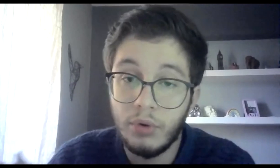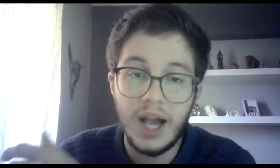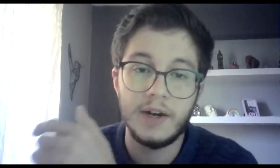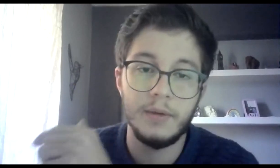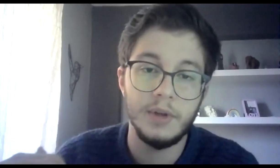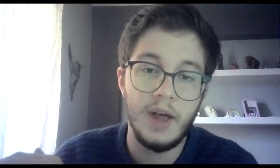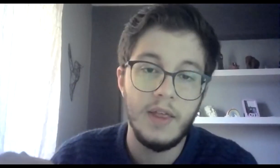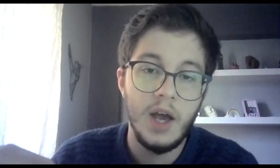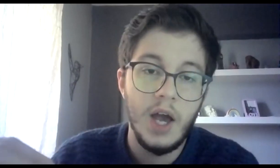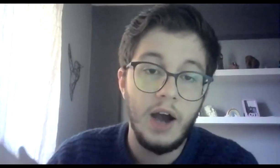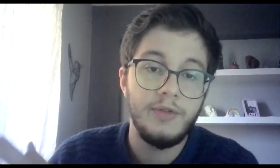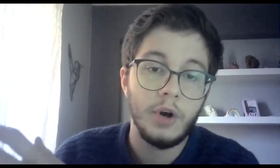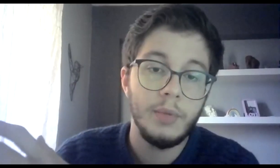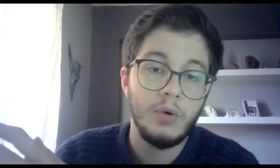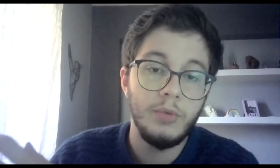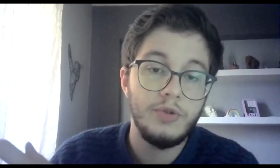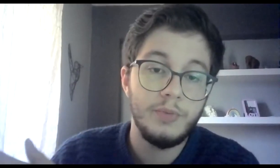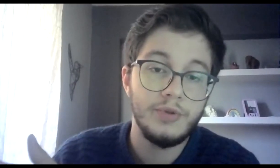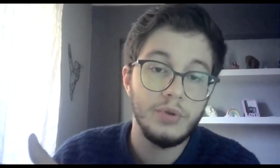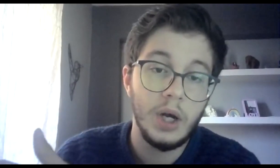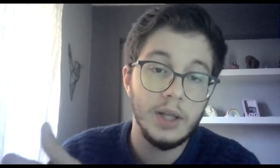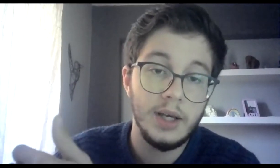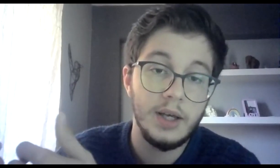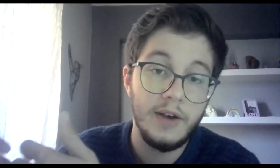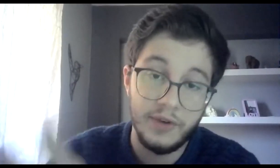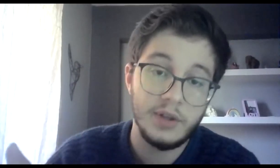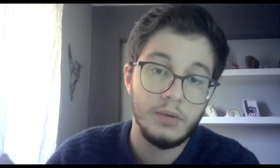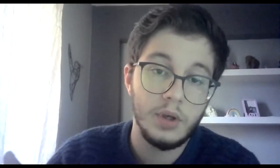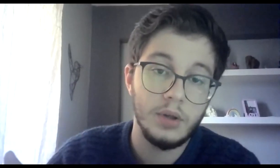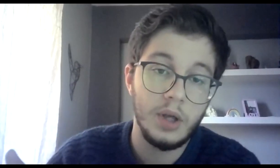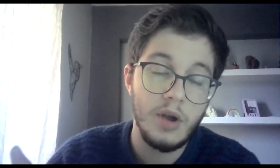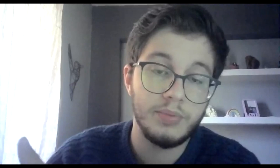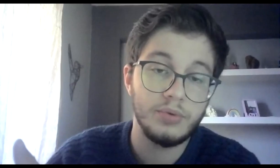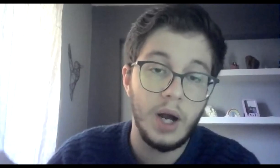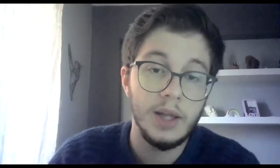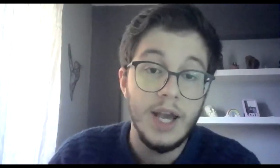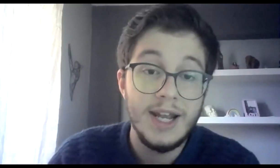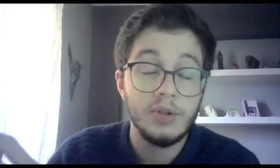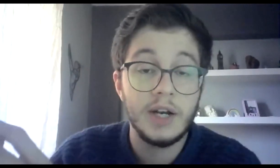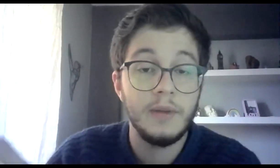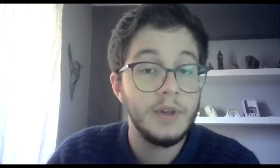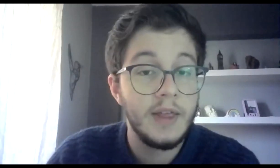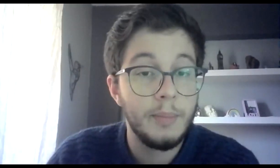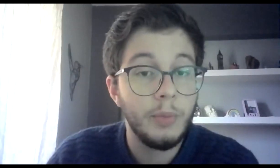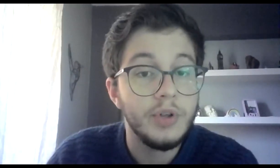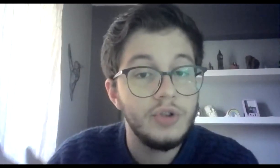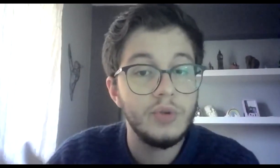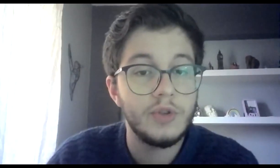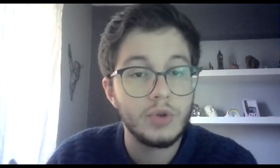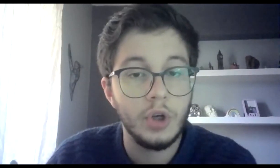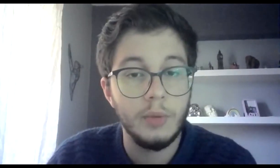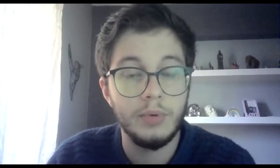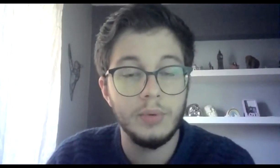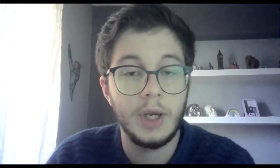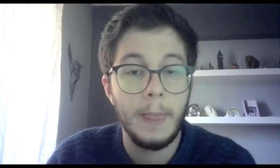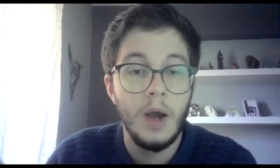isso não dá credibilidade à forma como o ensino profissional é feito em Portugal, e não dá credibilidade à própria